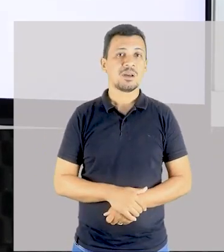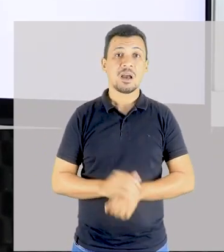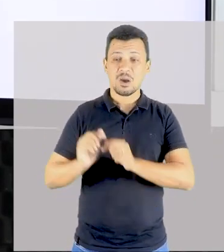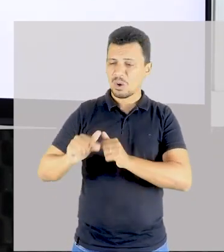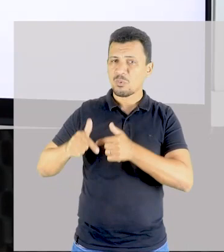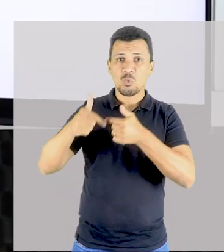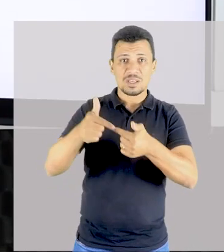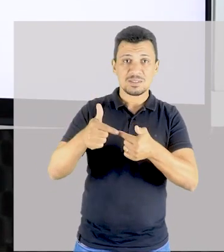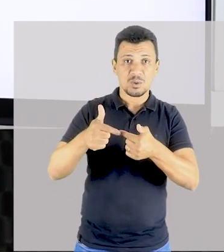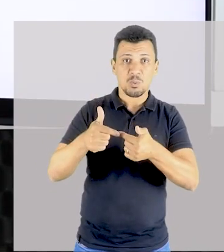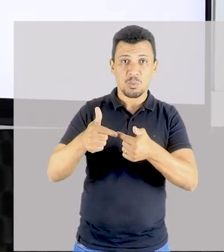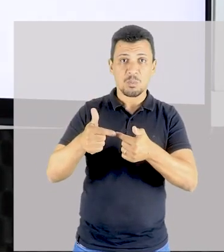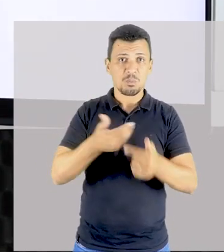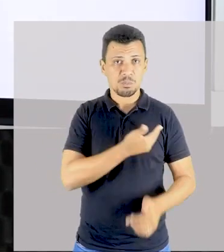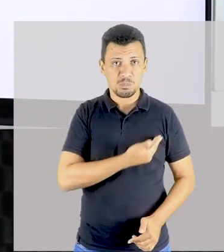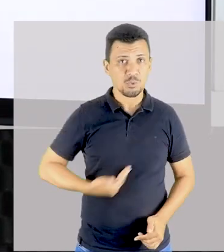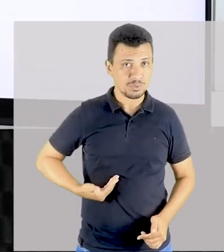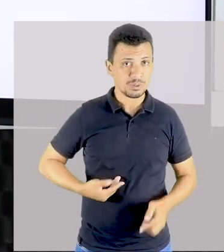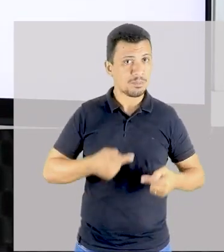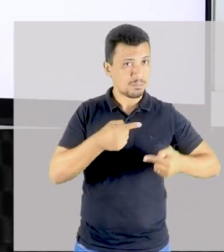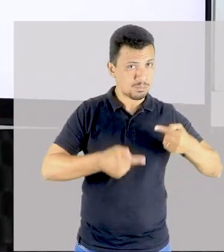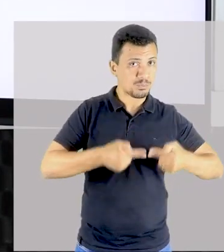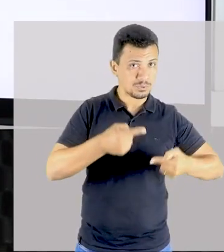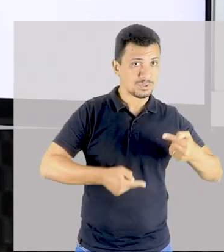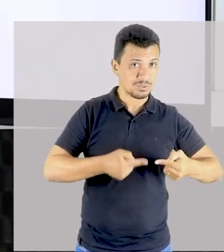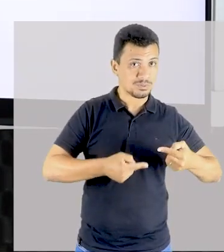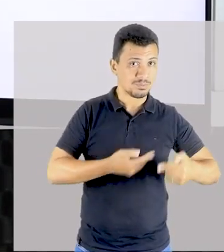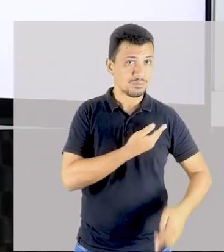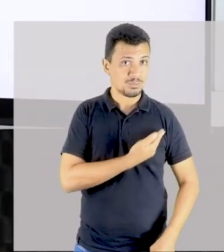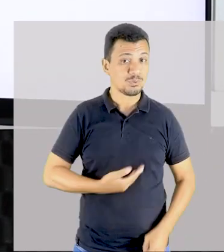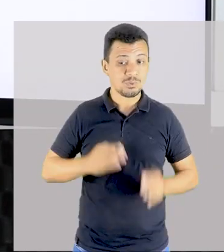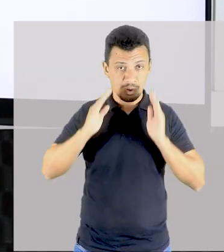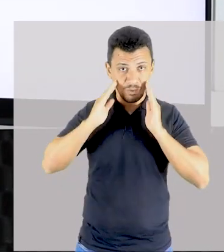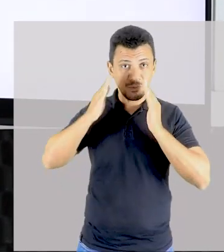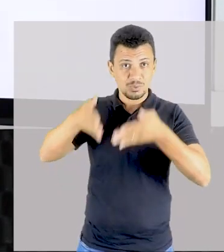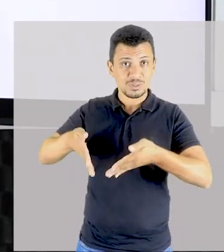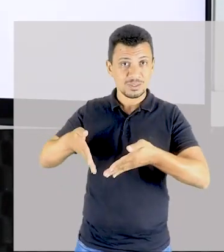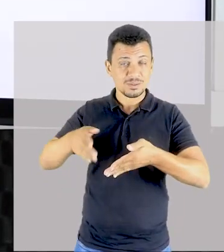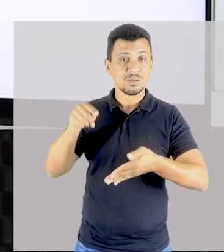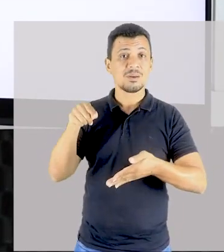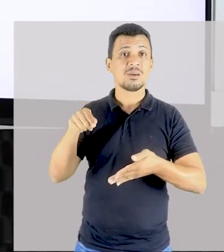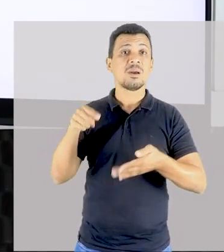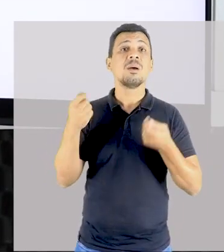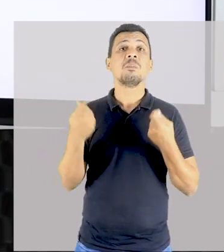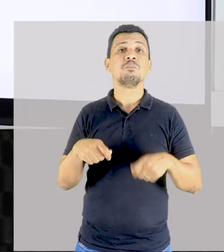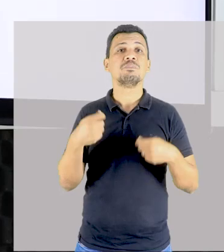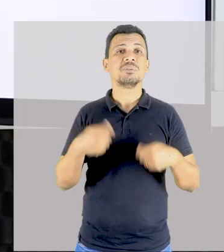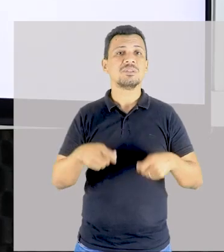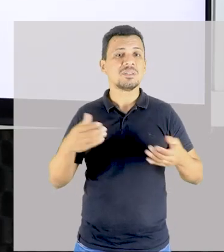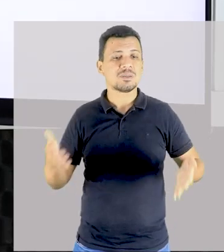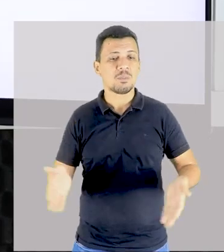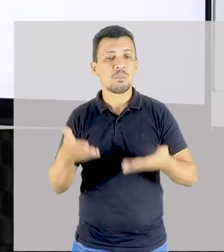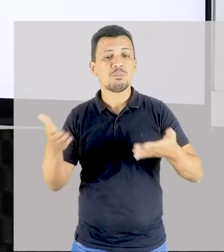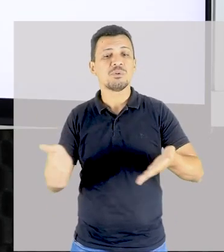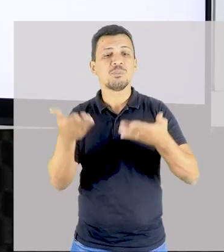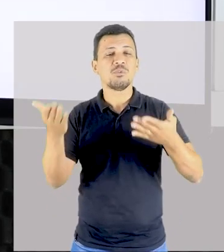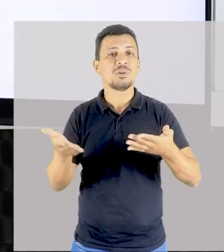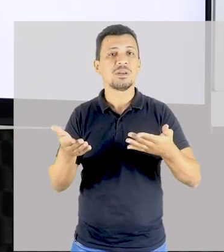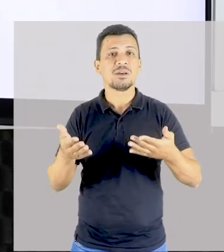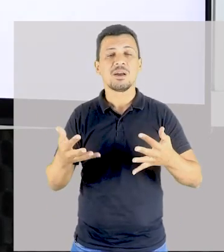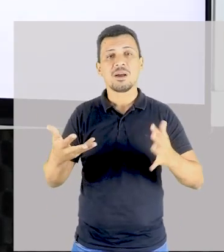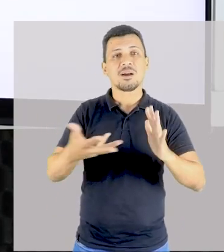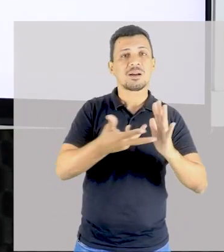ação pública qualquer política pública voltada a essa área ela precisa promover a